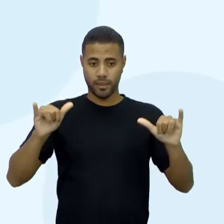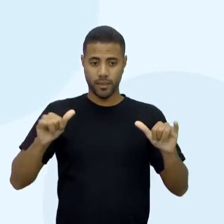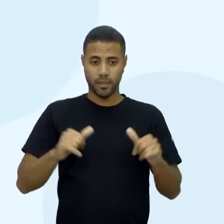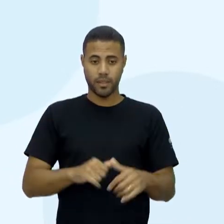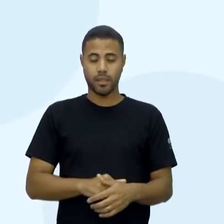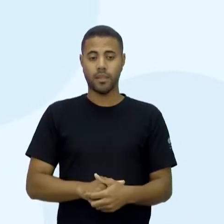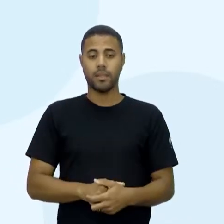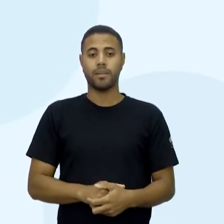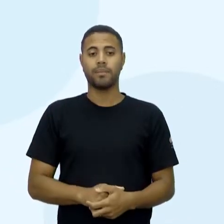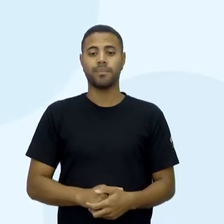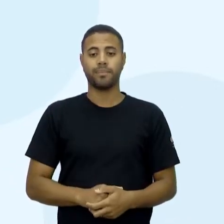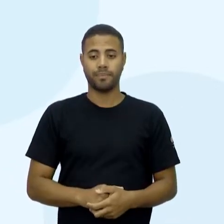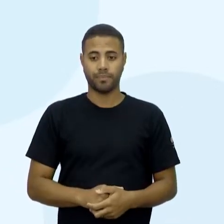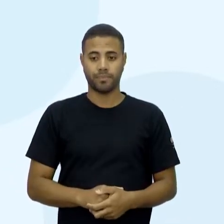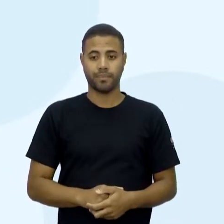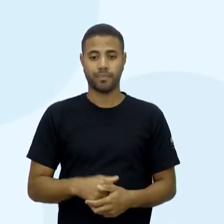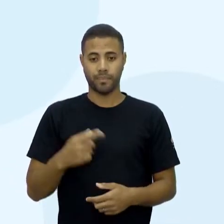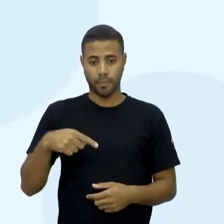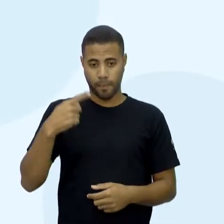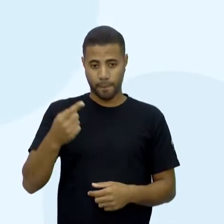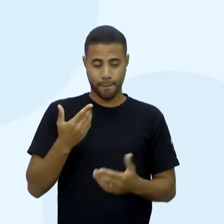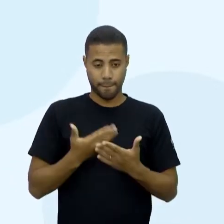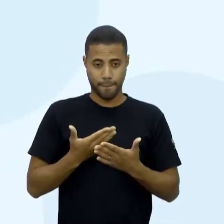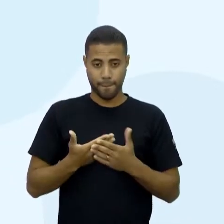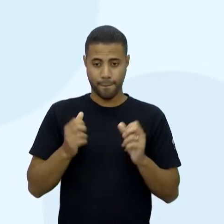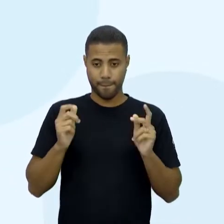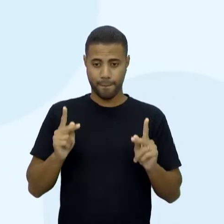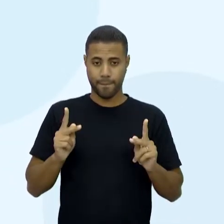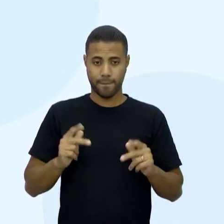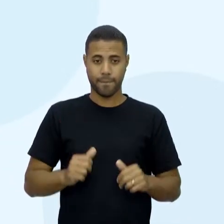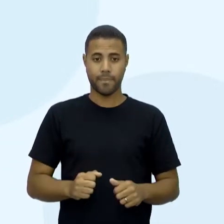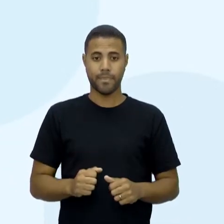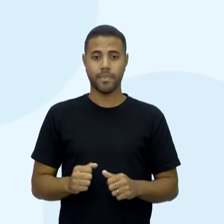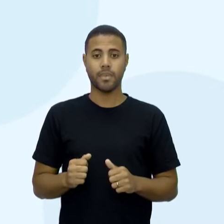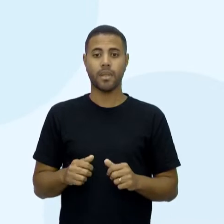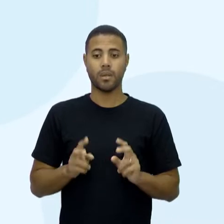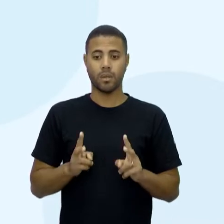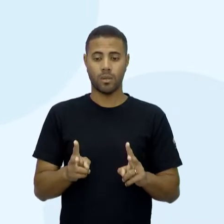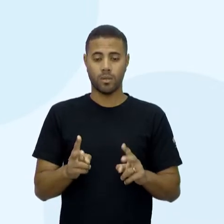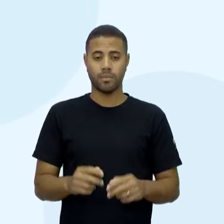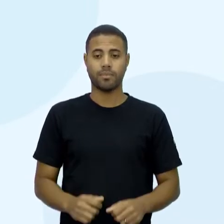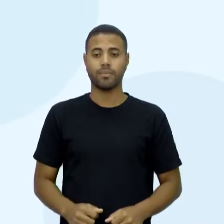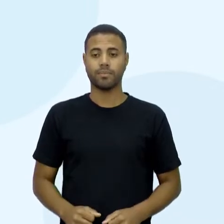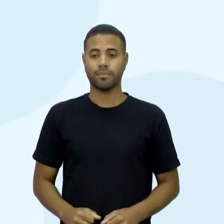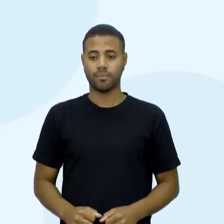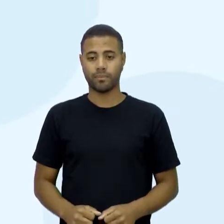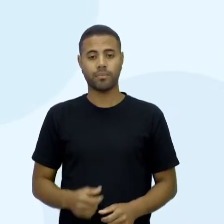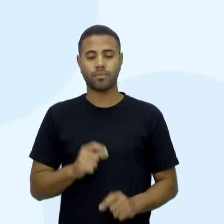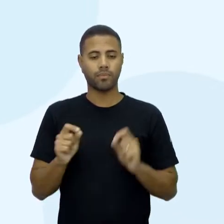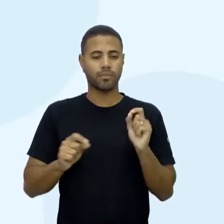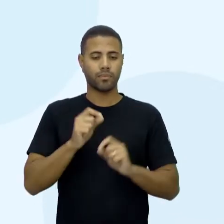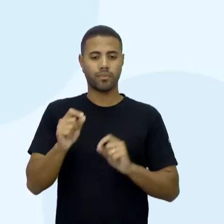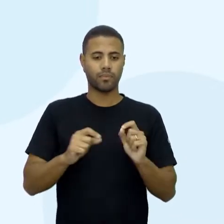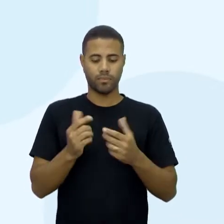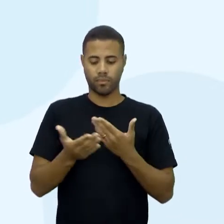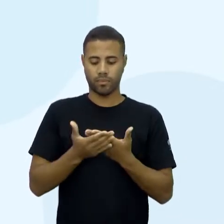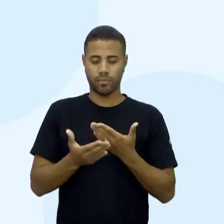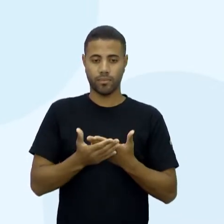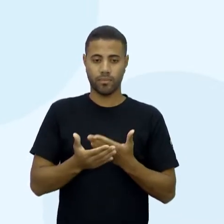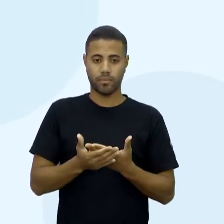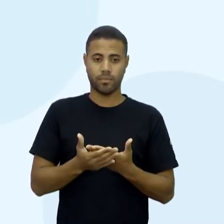falar sobre isso nas próximas aulas, beleza? Vamos avançar um pouquinho. Qual que é o objetivo da nossa aula de